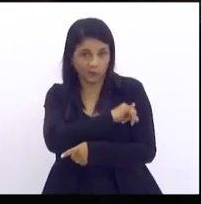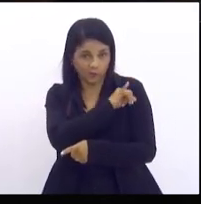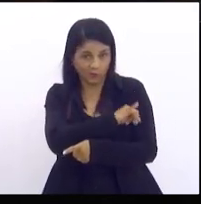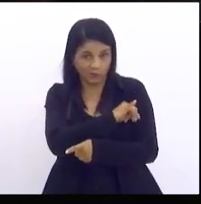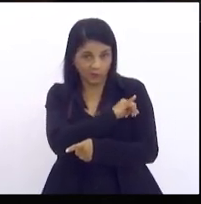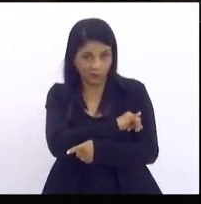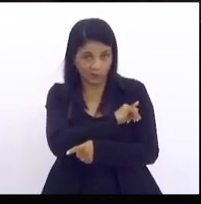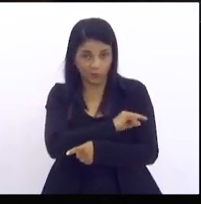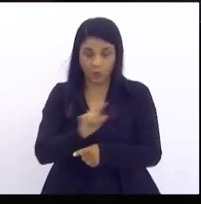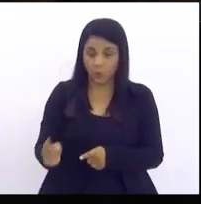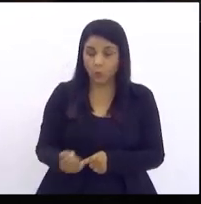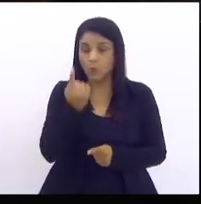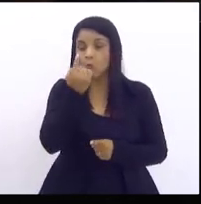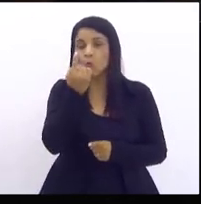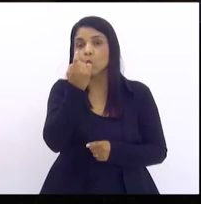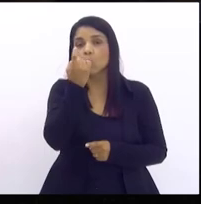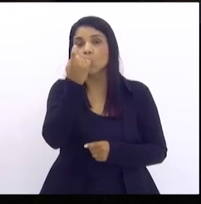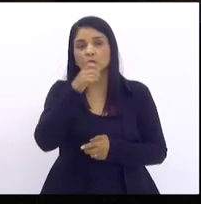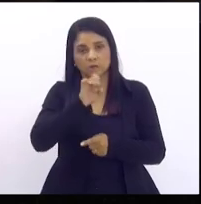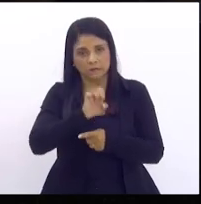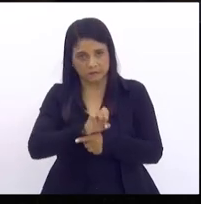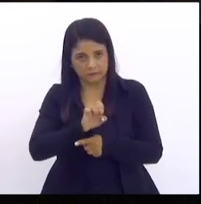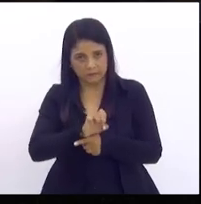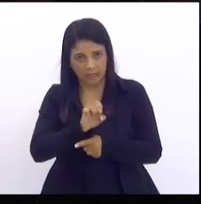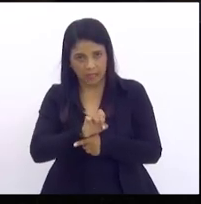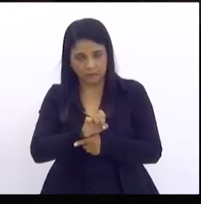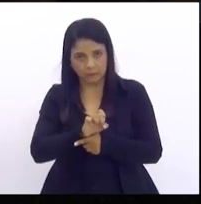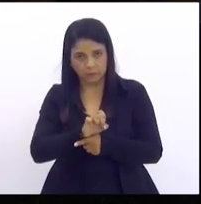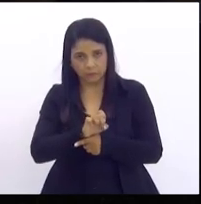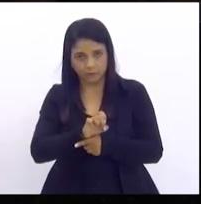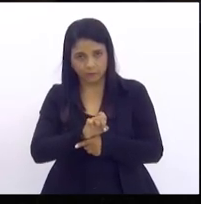Janeiro, era o único estado a ter essa